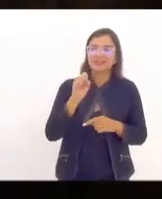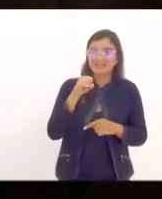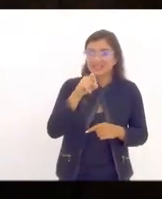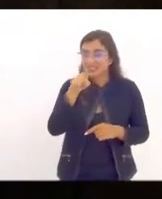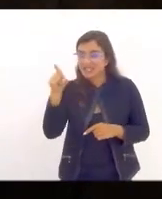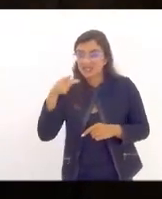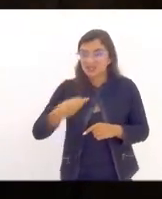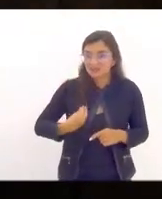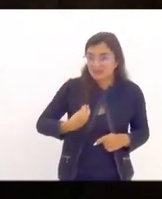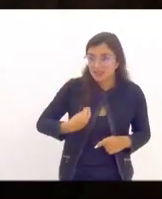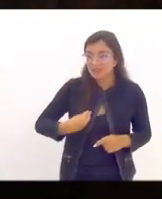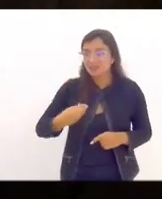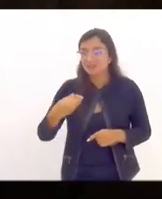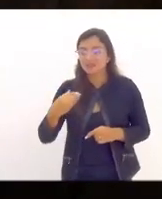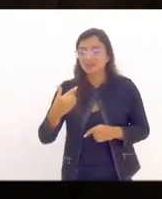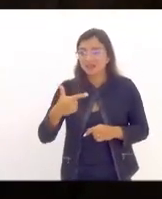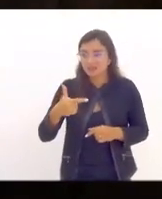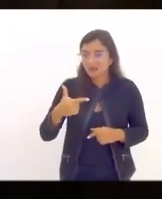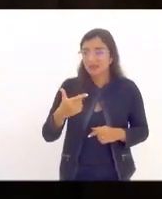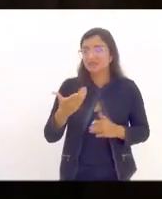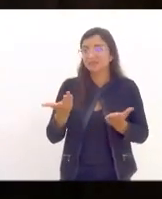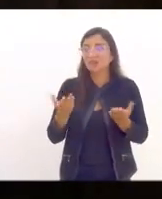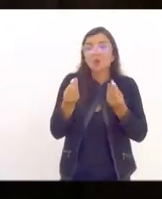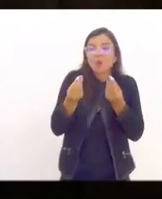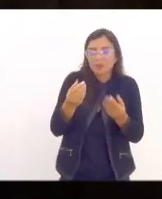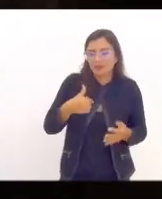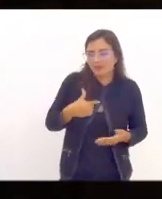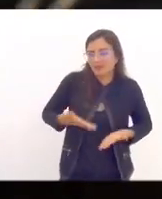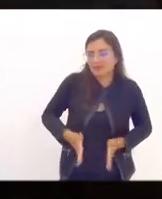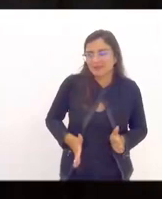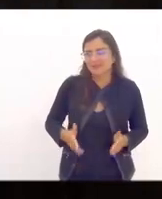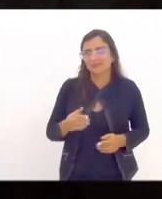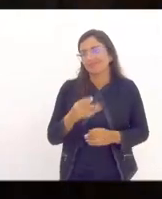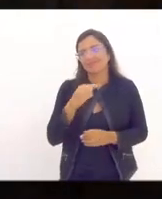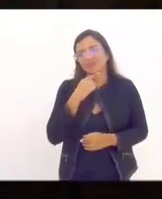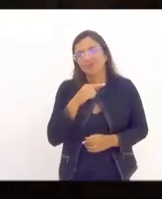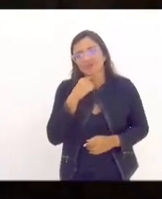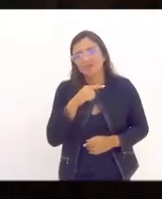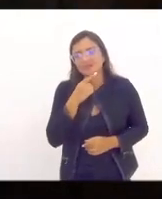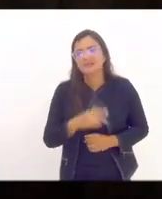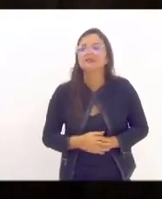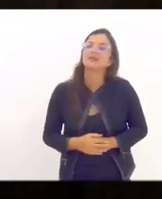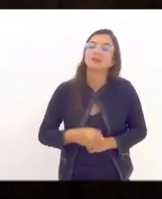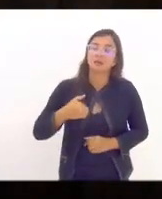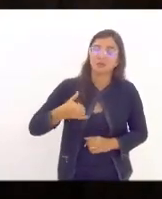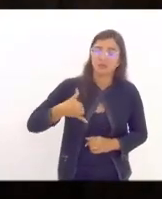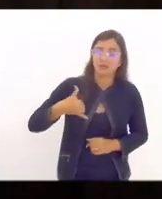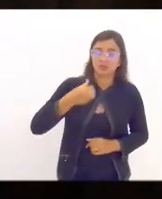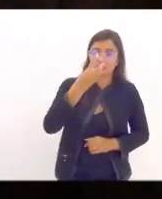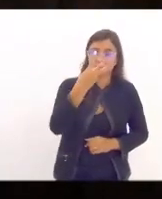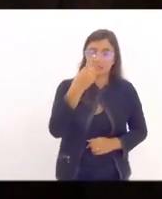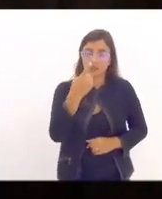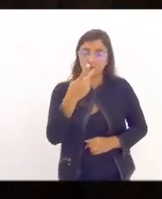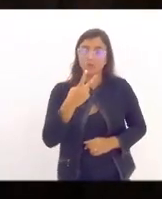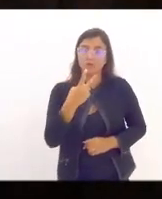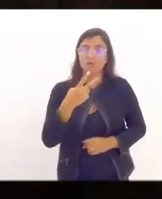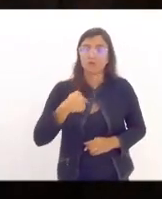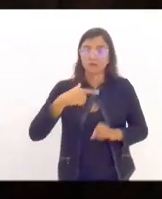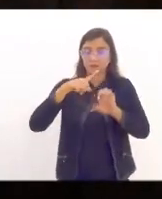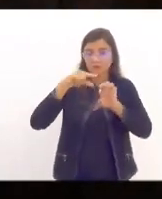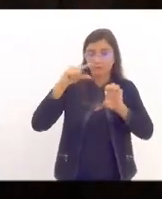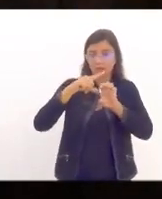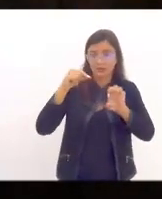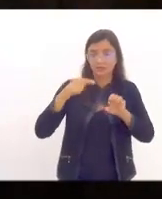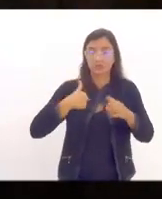eu sou uma jovem de 33 anos e fui reconhecido enquanto empreendedora social porque venho trabalhando no campo